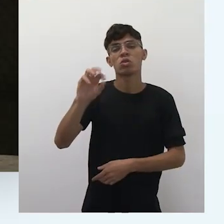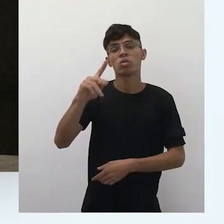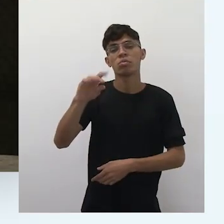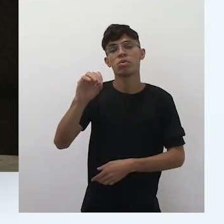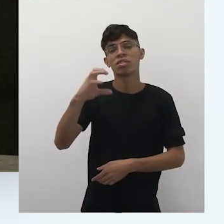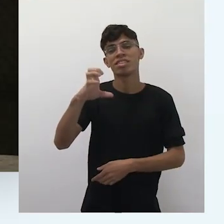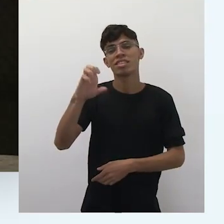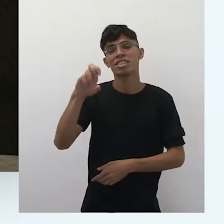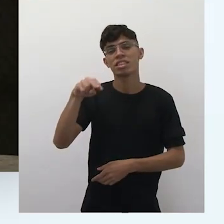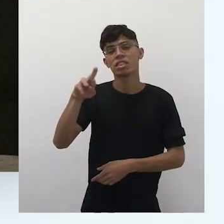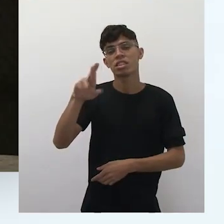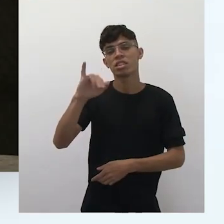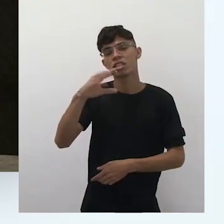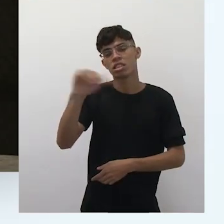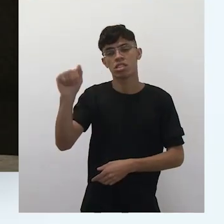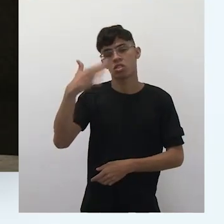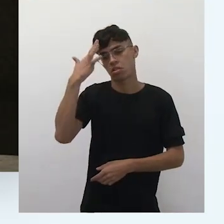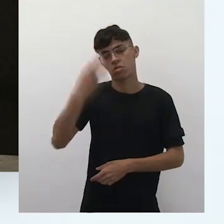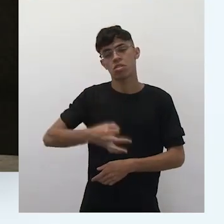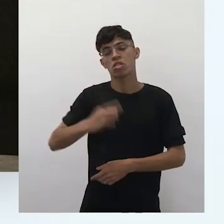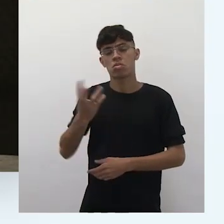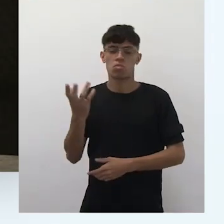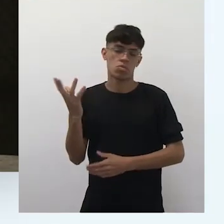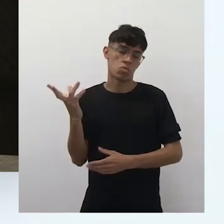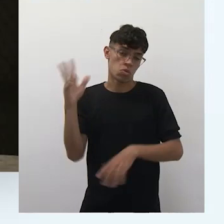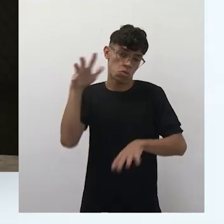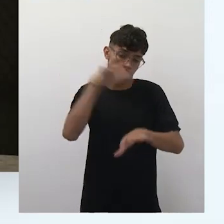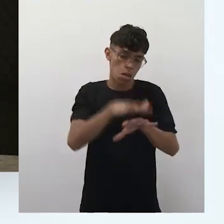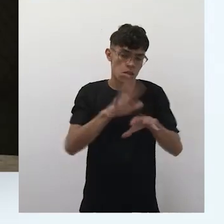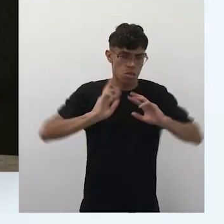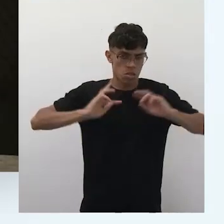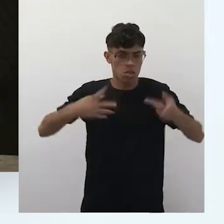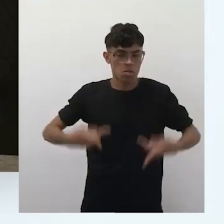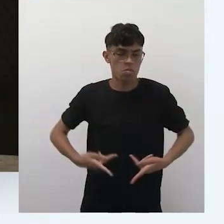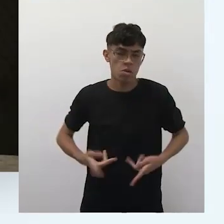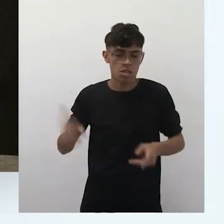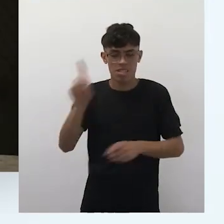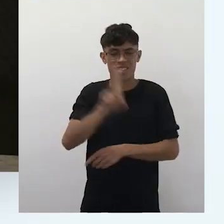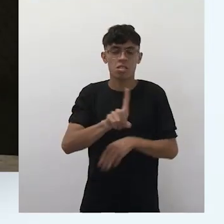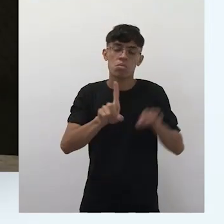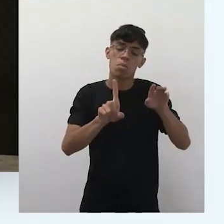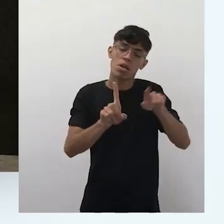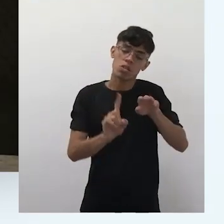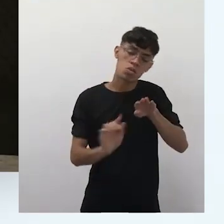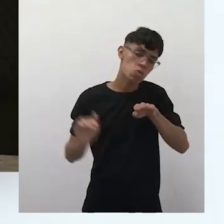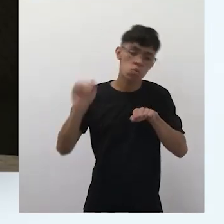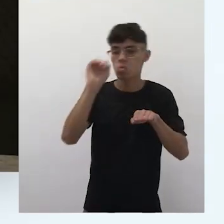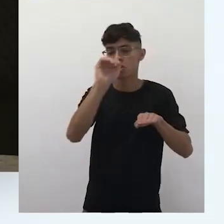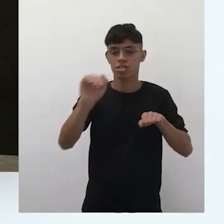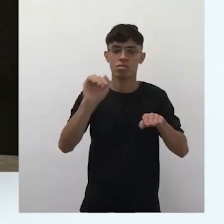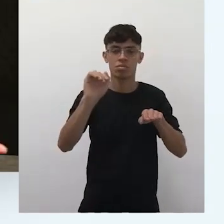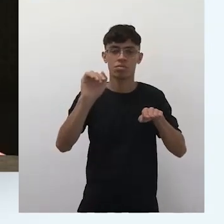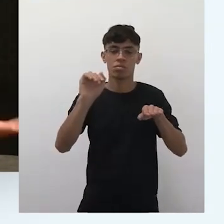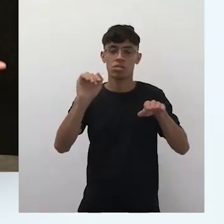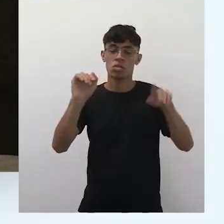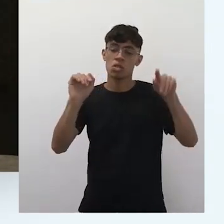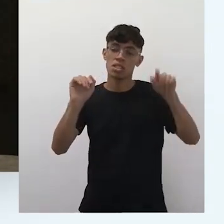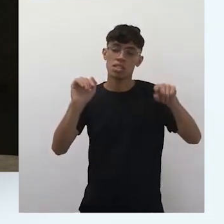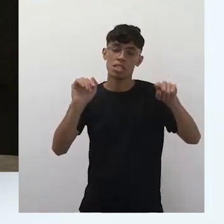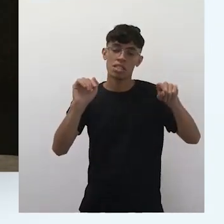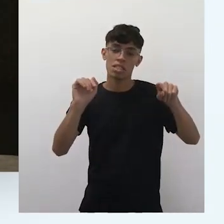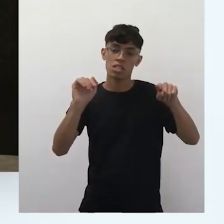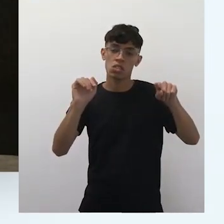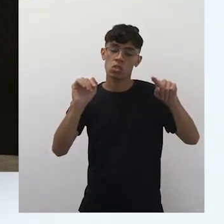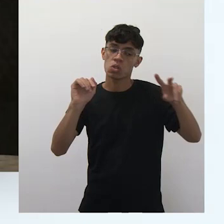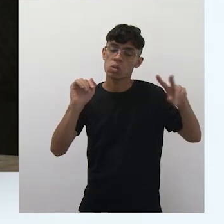onde se entende que se coloca o ser humano sim, mas o ser humano num patamar superior, onde a natureza tem valor à medida que